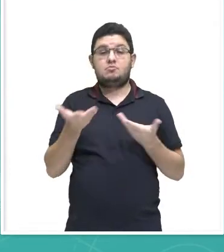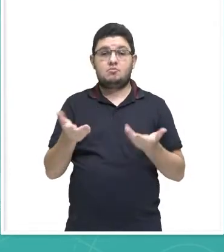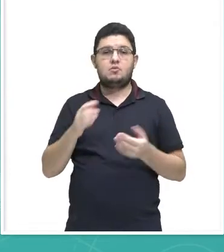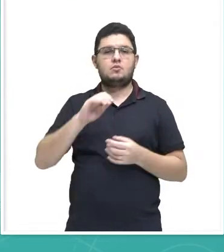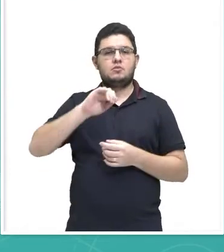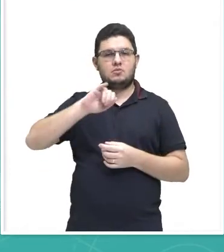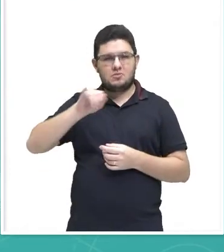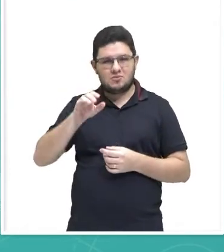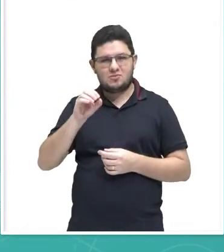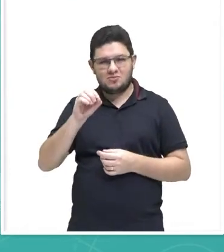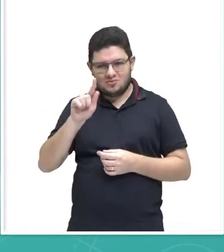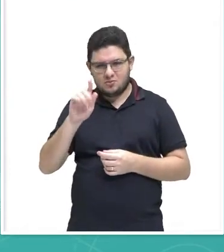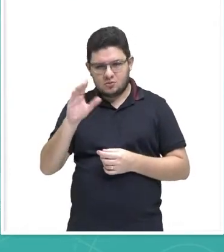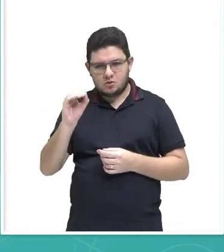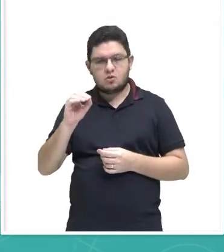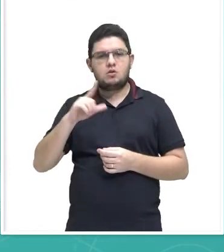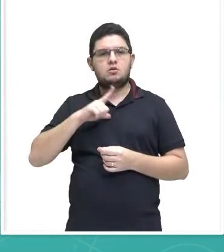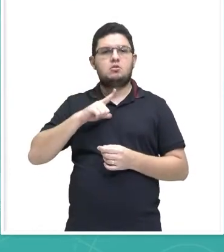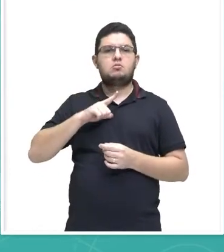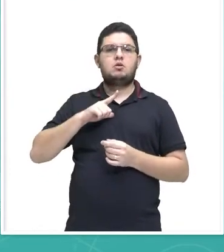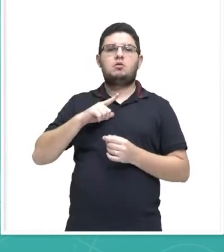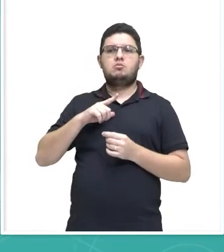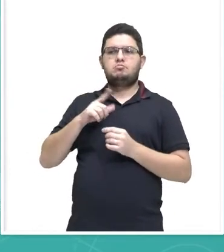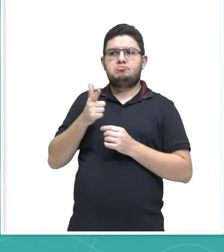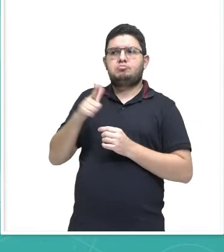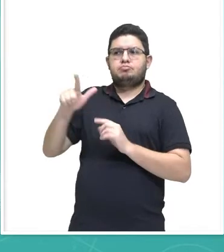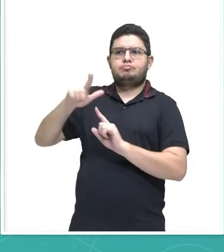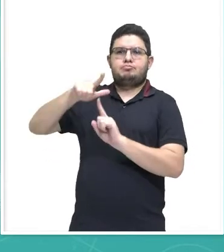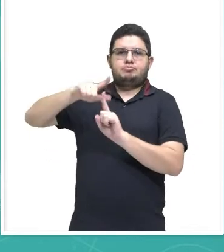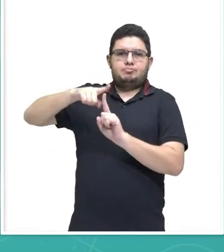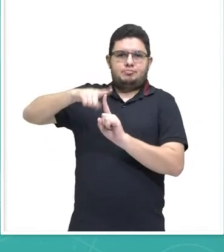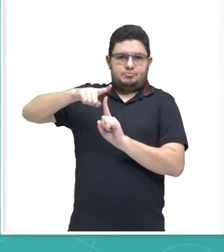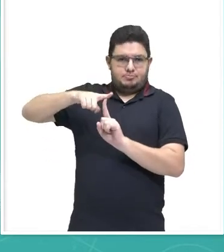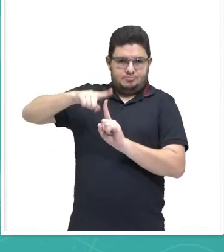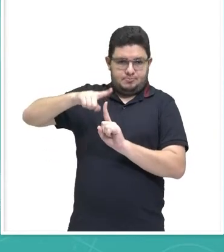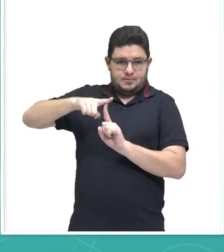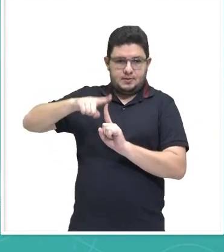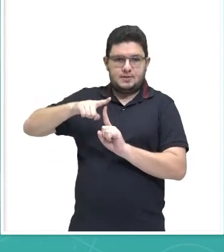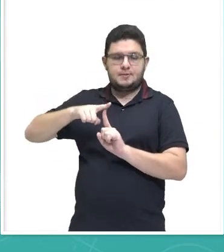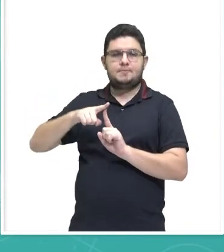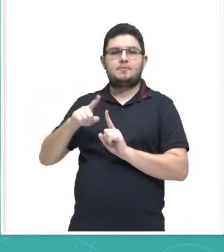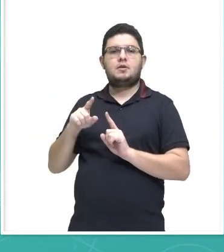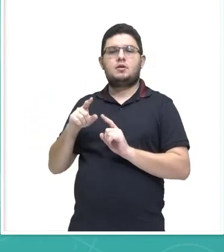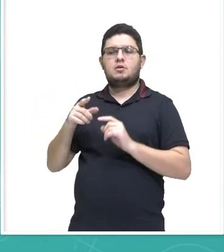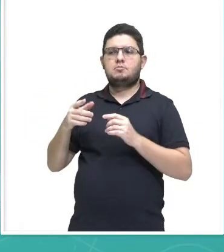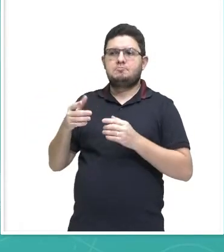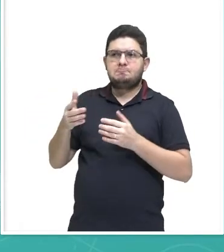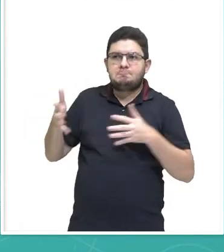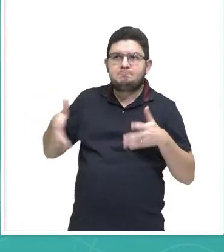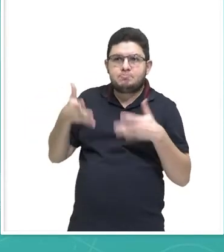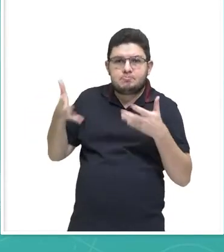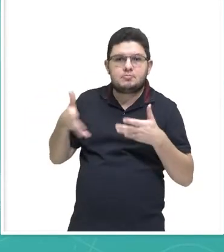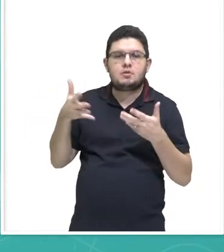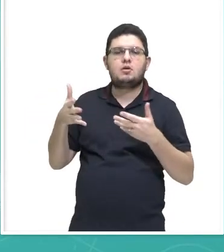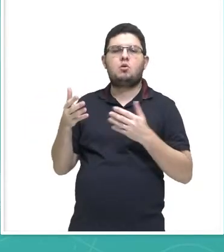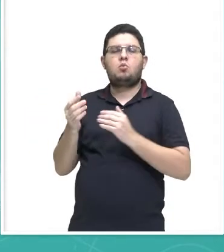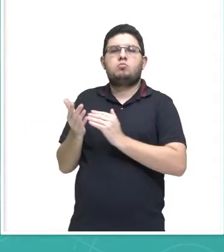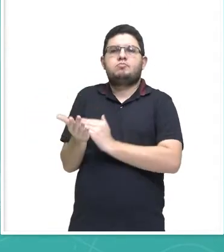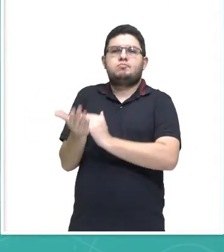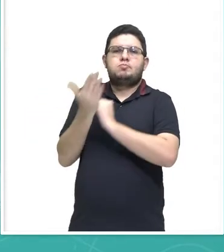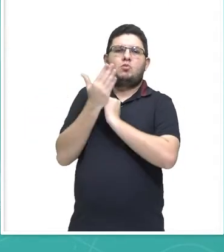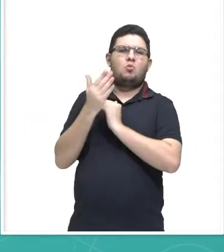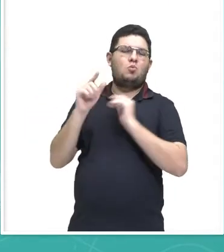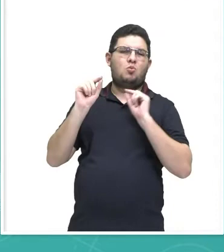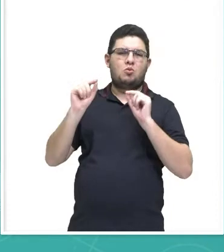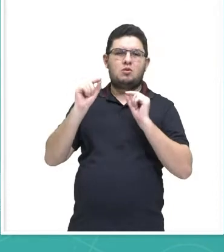tipos de jogos. São aqueles jogos que vão ajudar a gente a desenvolver o nosso intelecto, né, o nosso raciocínio lógico e assim